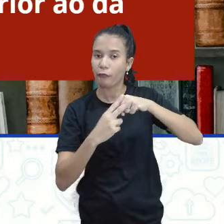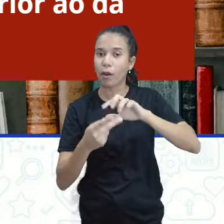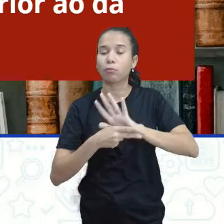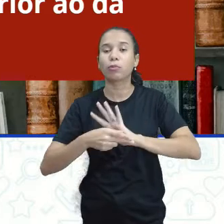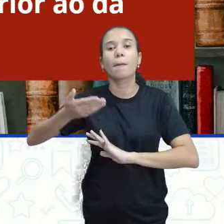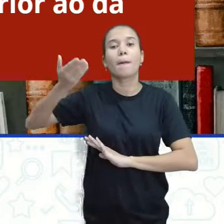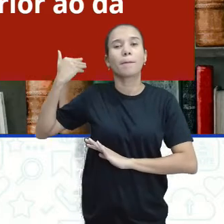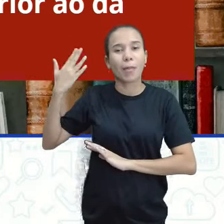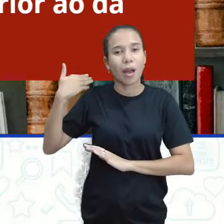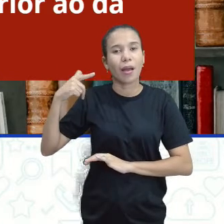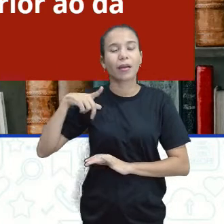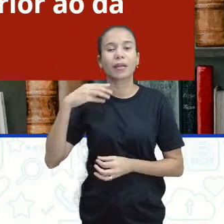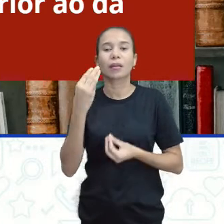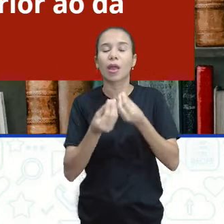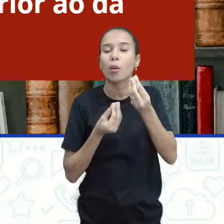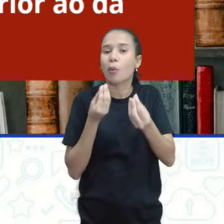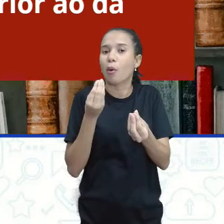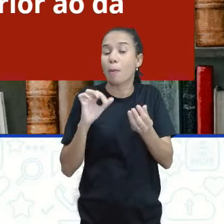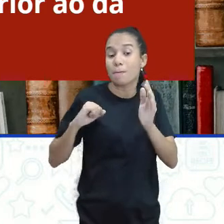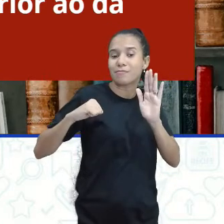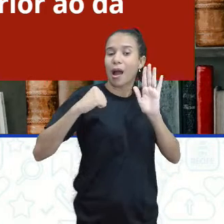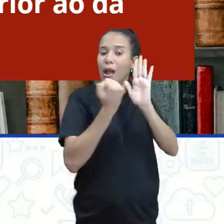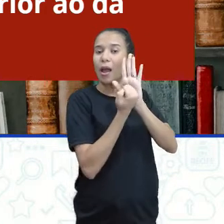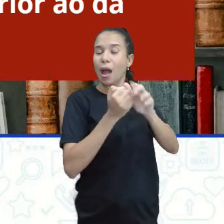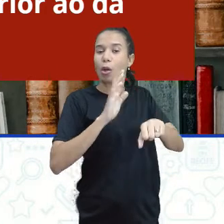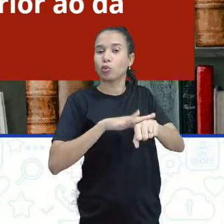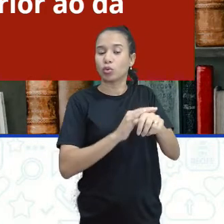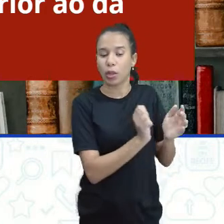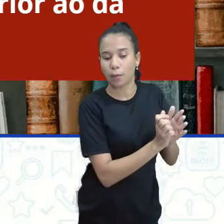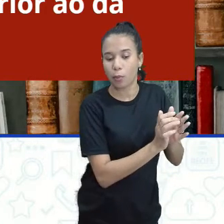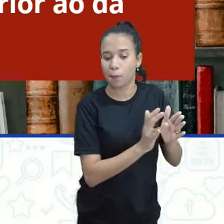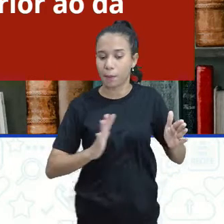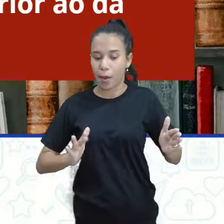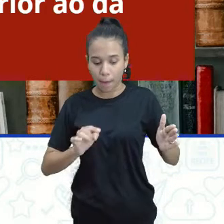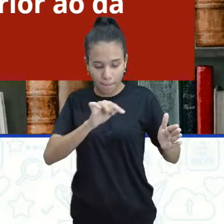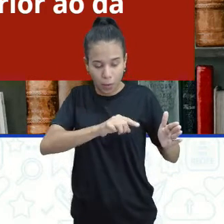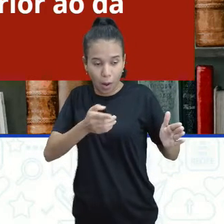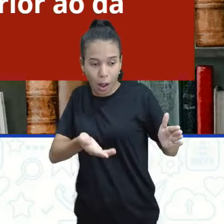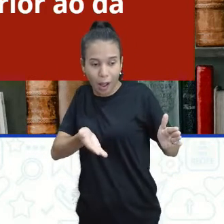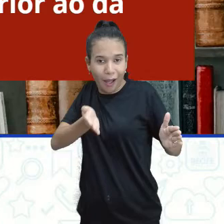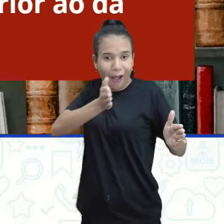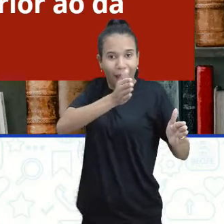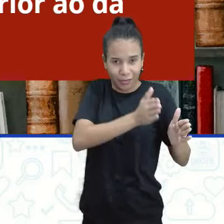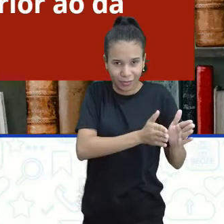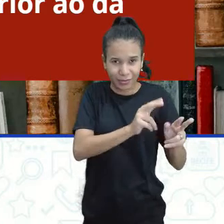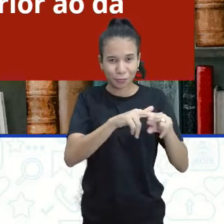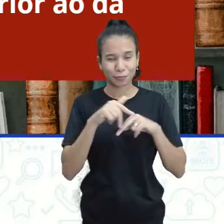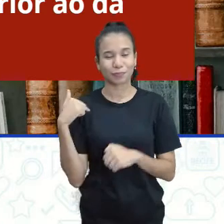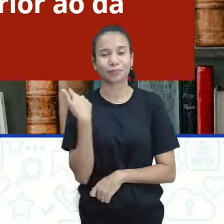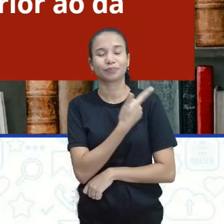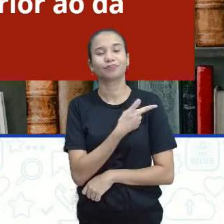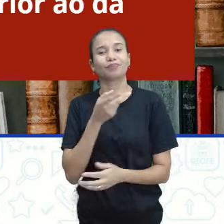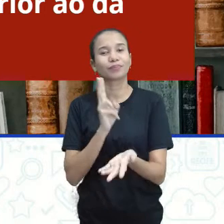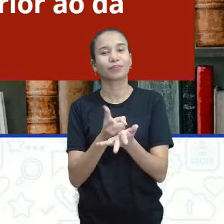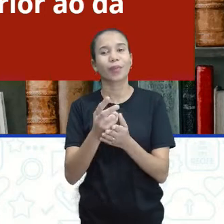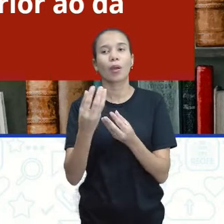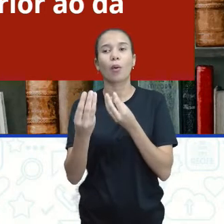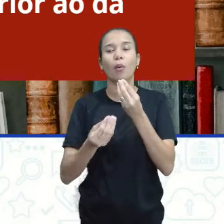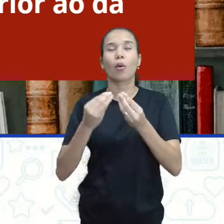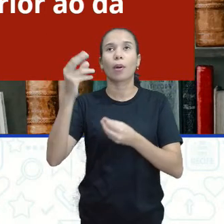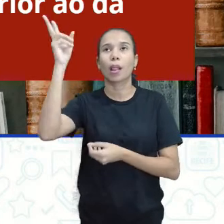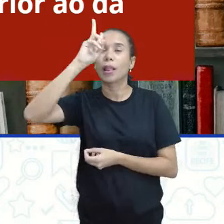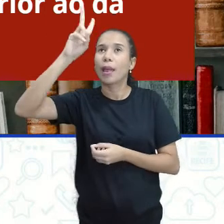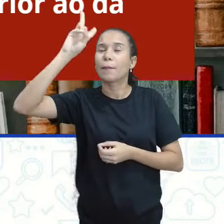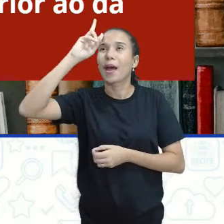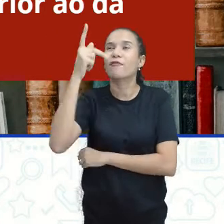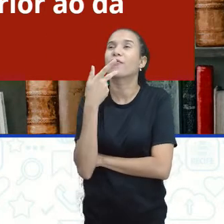que marcam um relato situado no tempo anterior ao da escrita. Então, sempre que a gente faz esse movimento de lembrar e